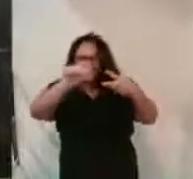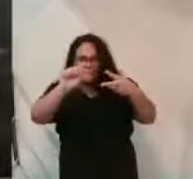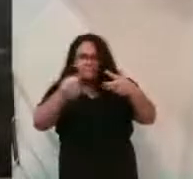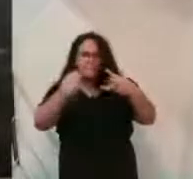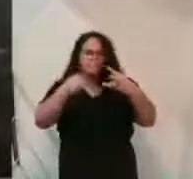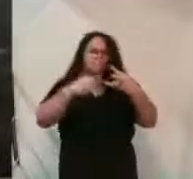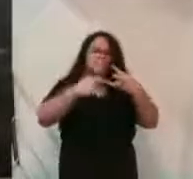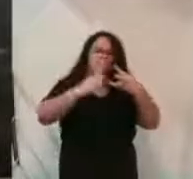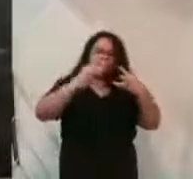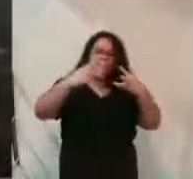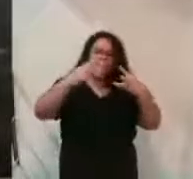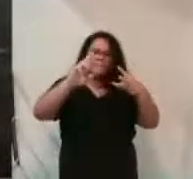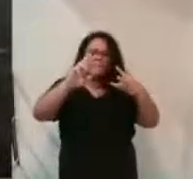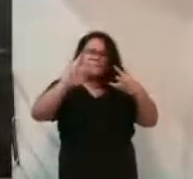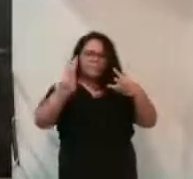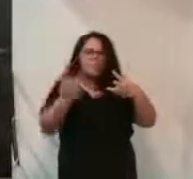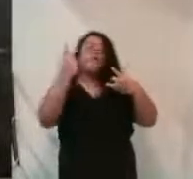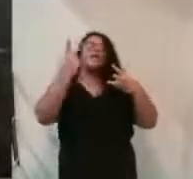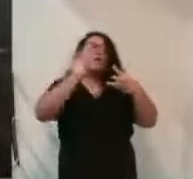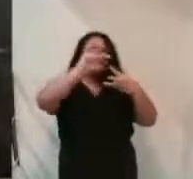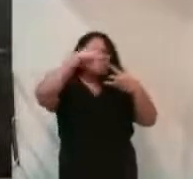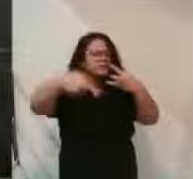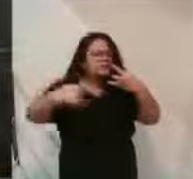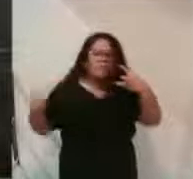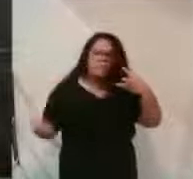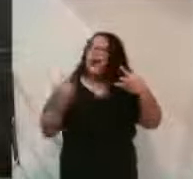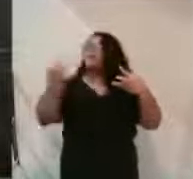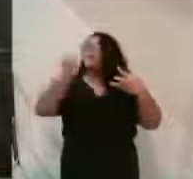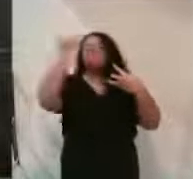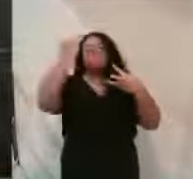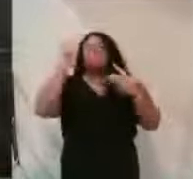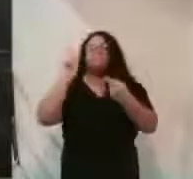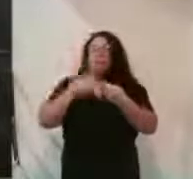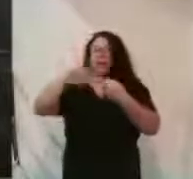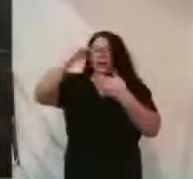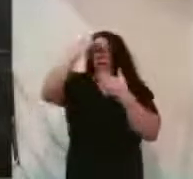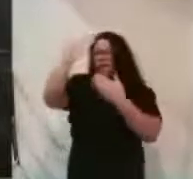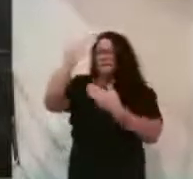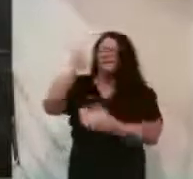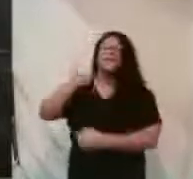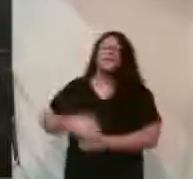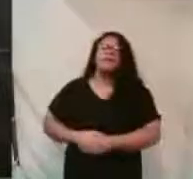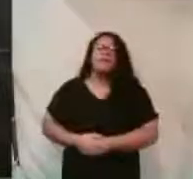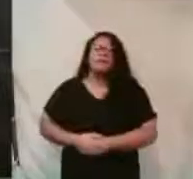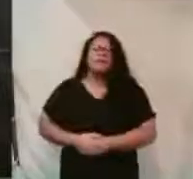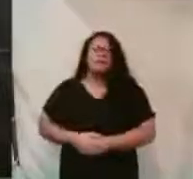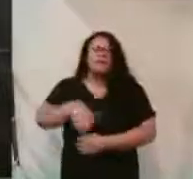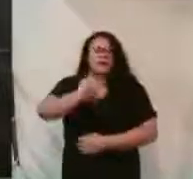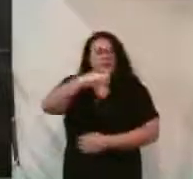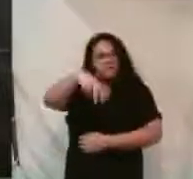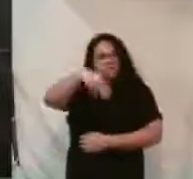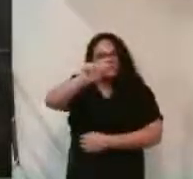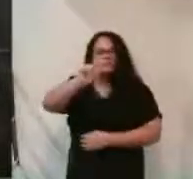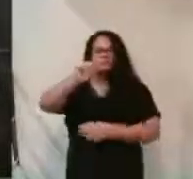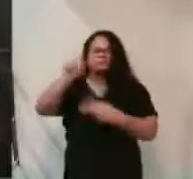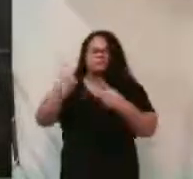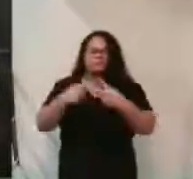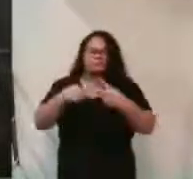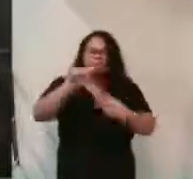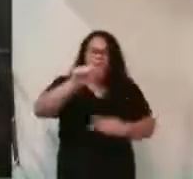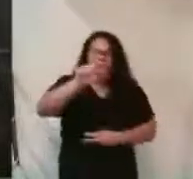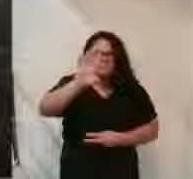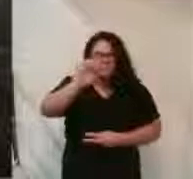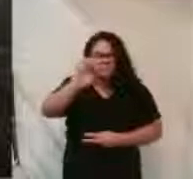quero, além de agradecer a doutor Eduardo Elvino, também agradecer a Ana Eduarda e Alberto